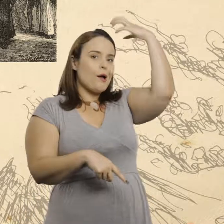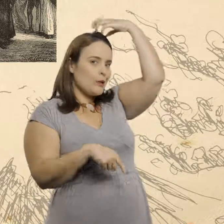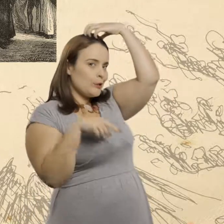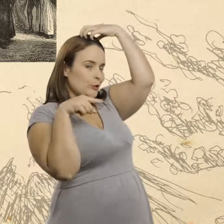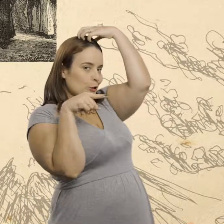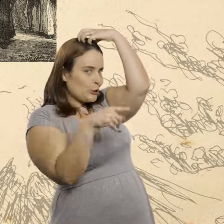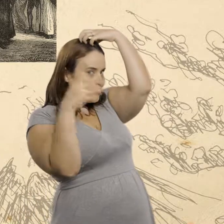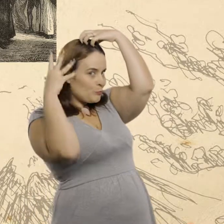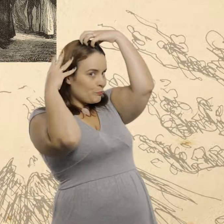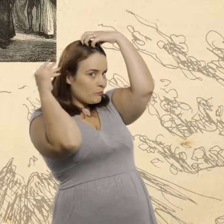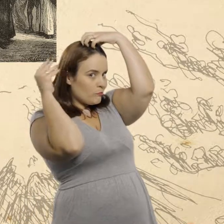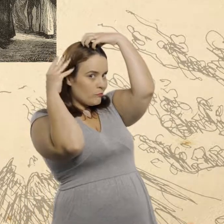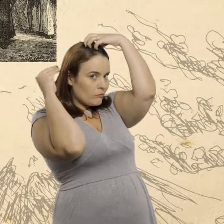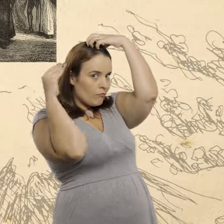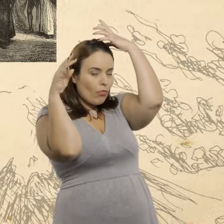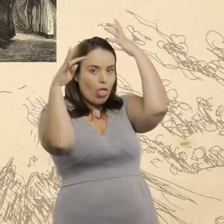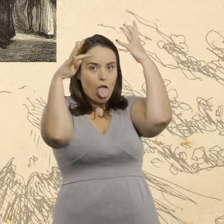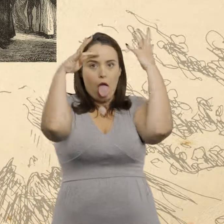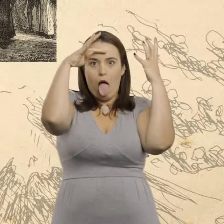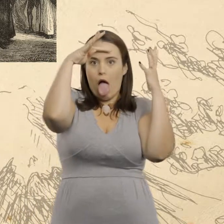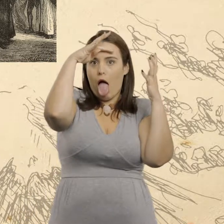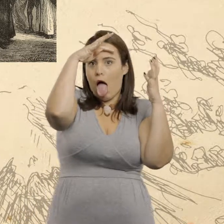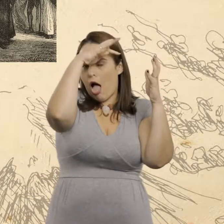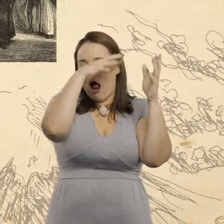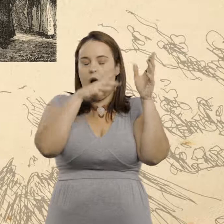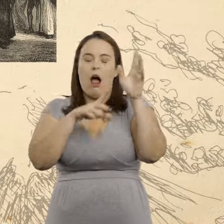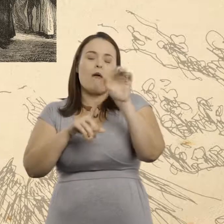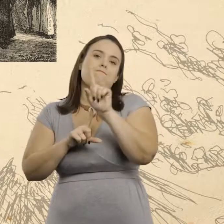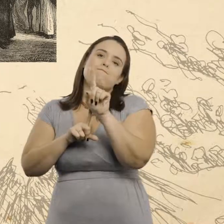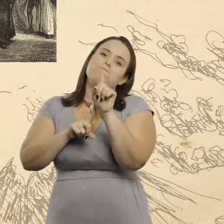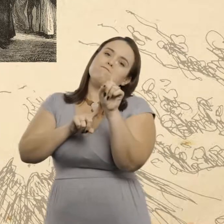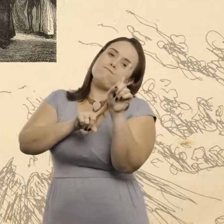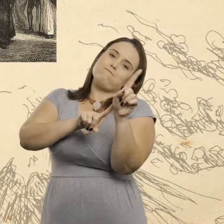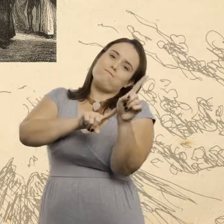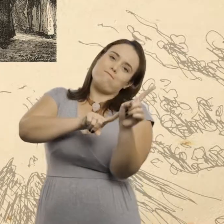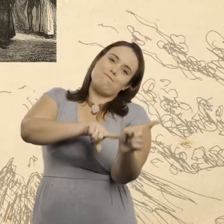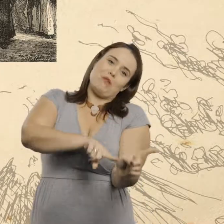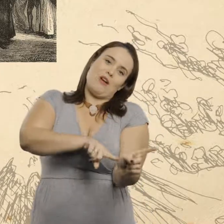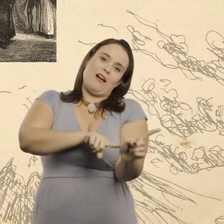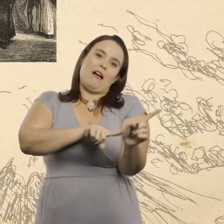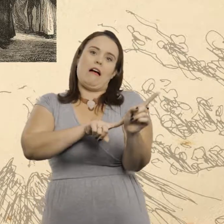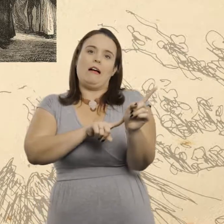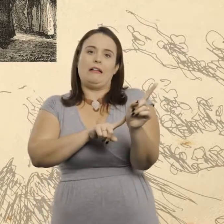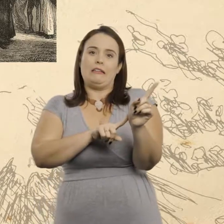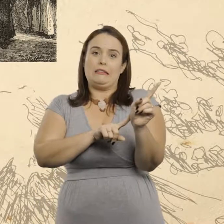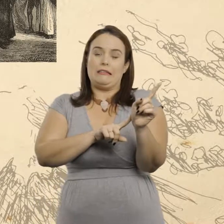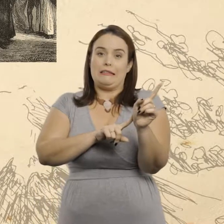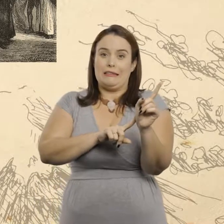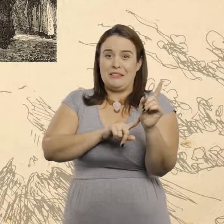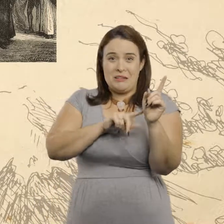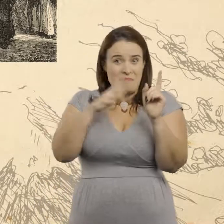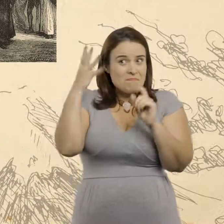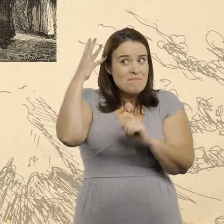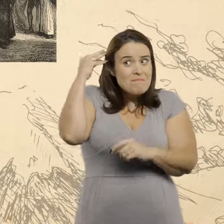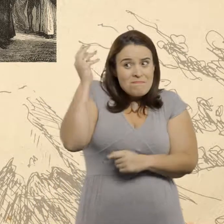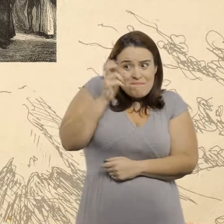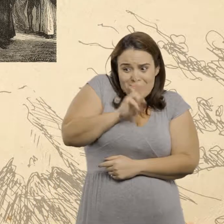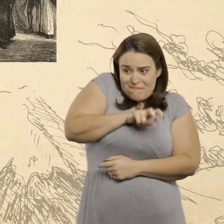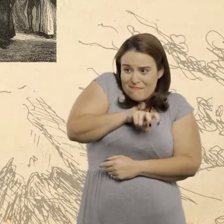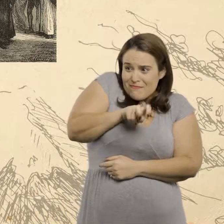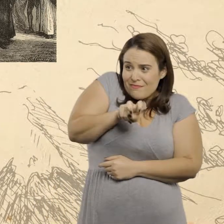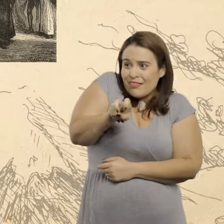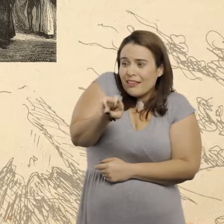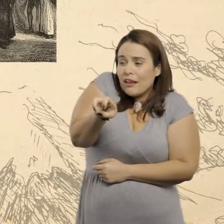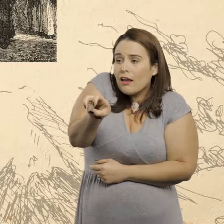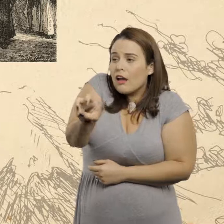tudo culpa de Passepartout. Ele se desconcentrou e fez todos caírem. Passepartout atravessou a arquibancada